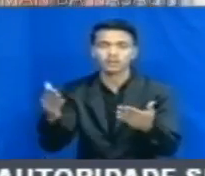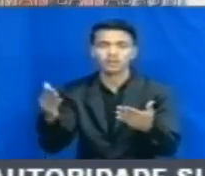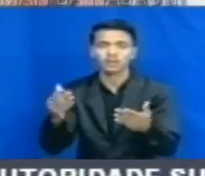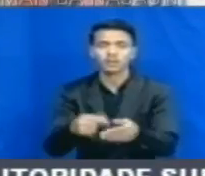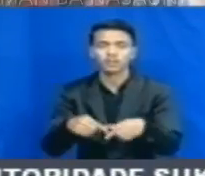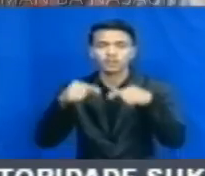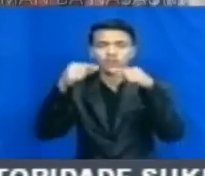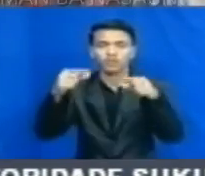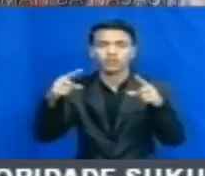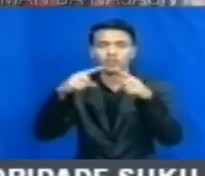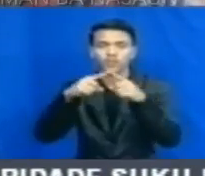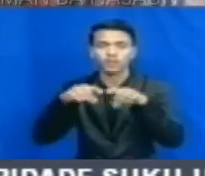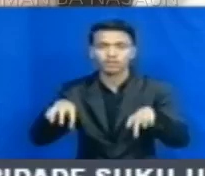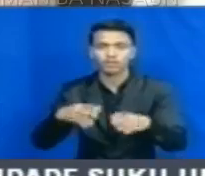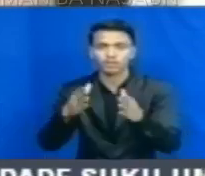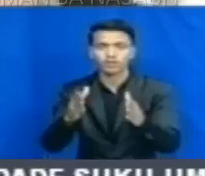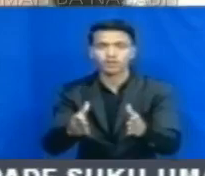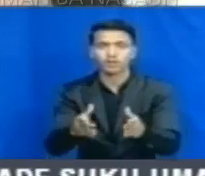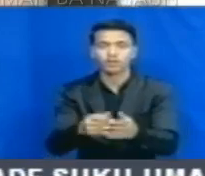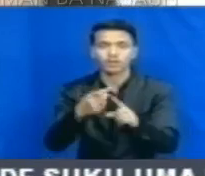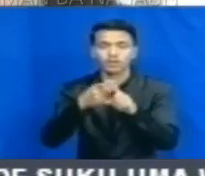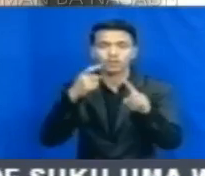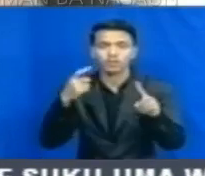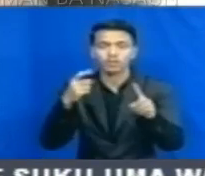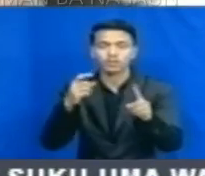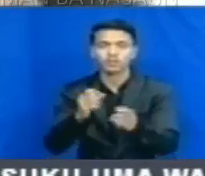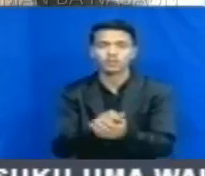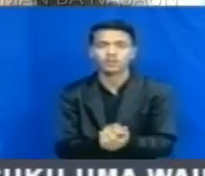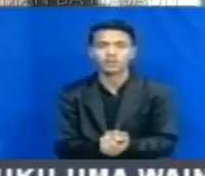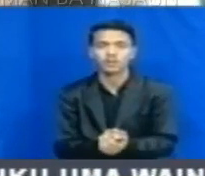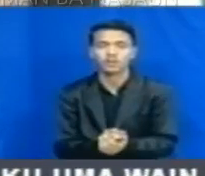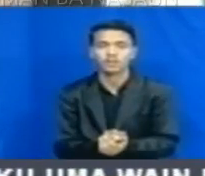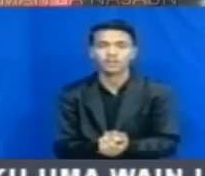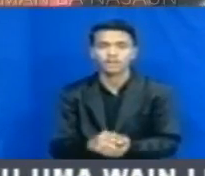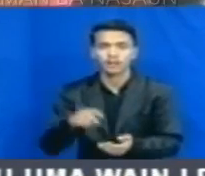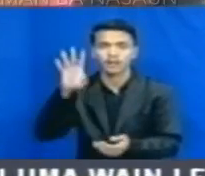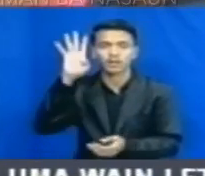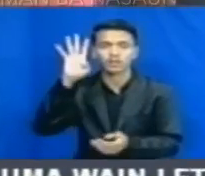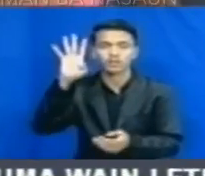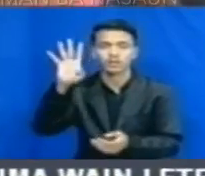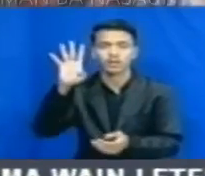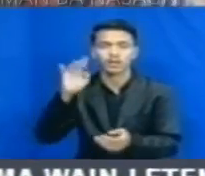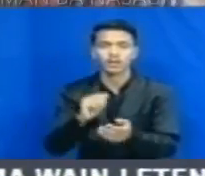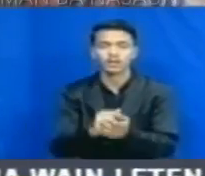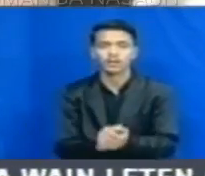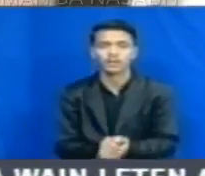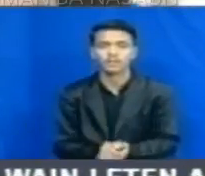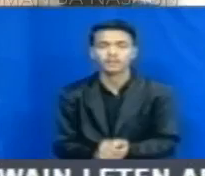hirak nebe entrega para o oficial técnico Husi Supresião Passabe, Nitibe, Oesi Lonopante